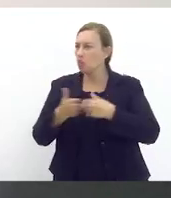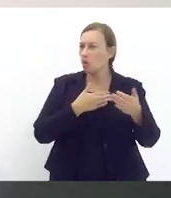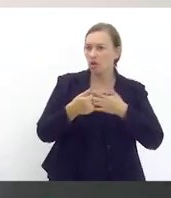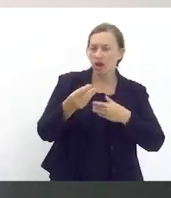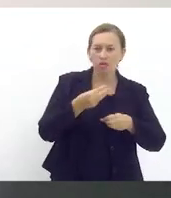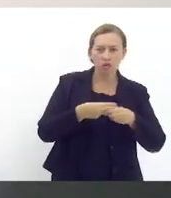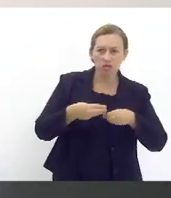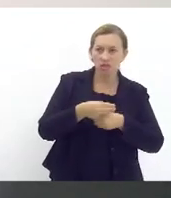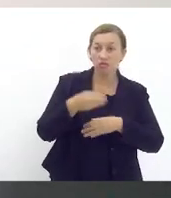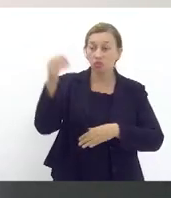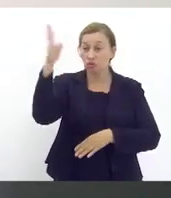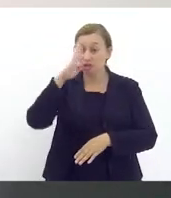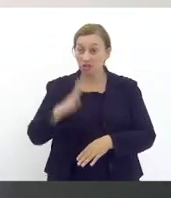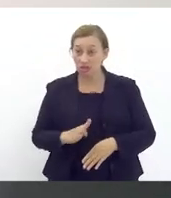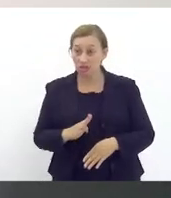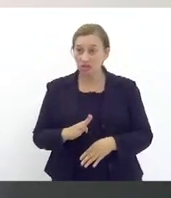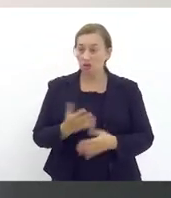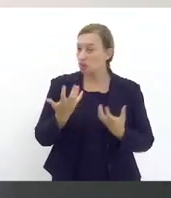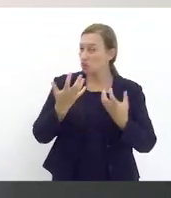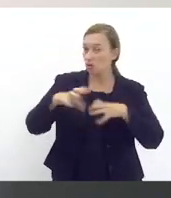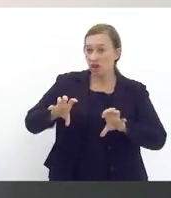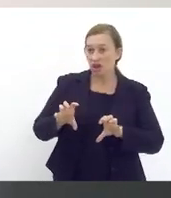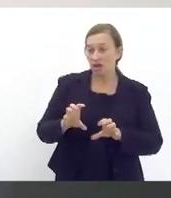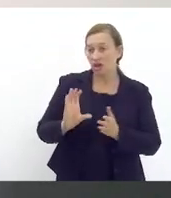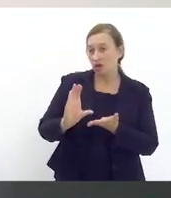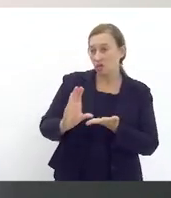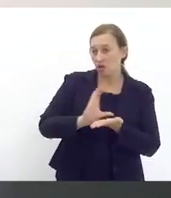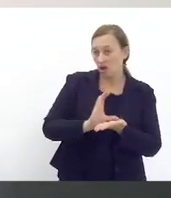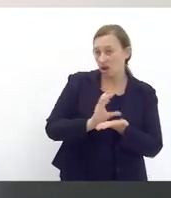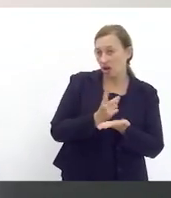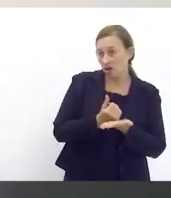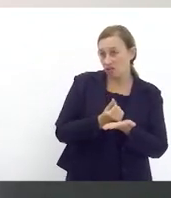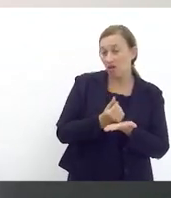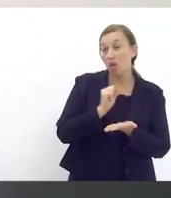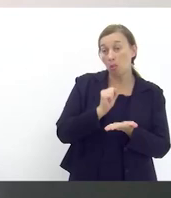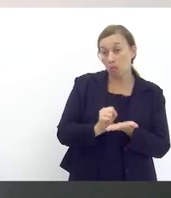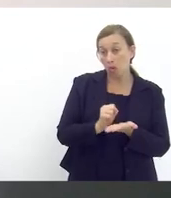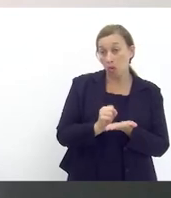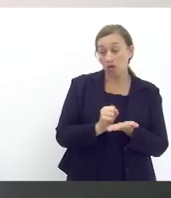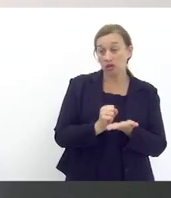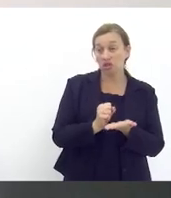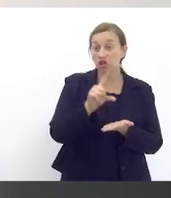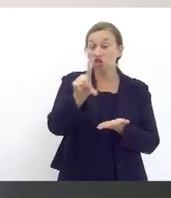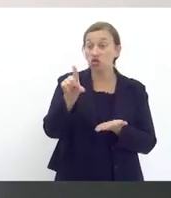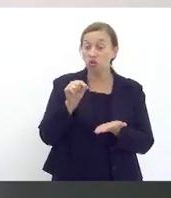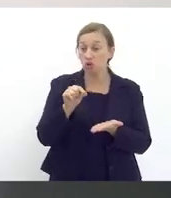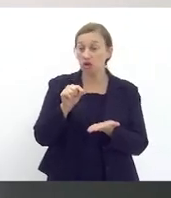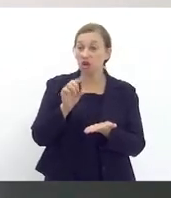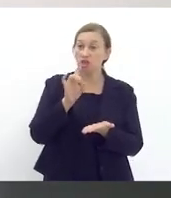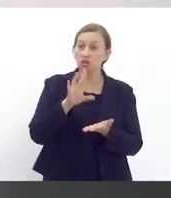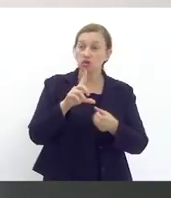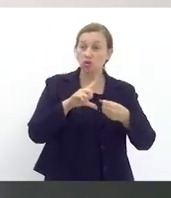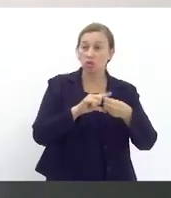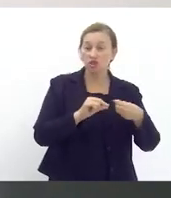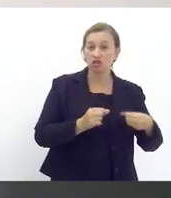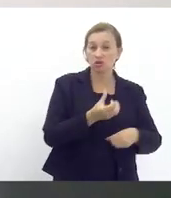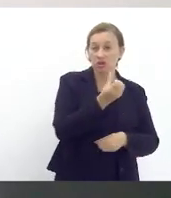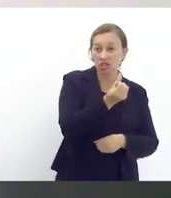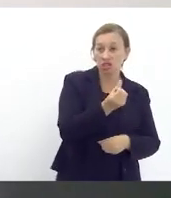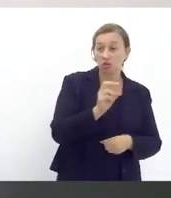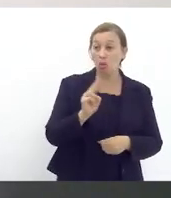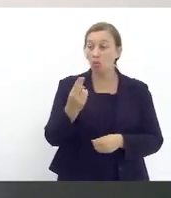município do Brasil município não quis a verba pode optar por só o artigo 6º ou só o artigo 8º ou pode optar não pegar nem